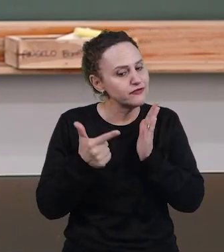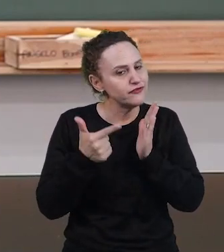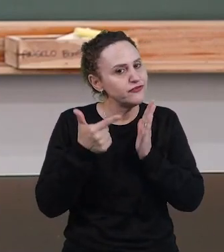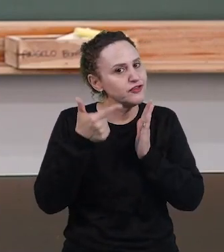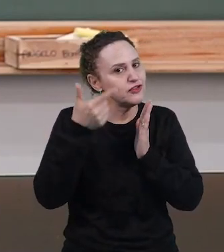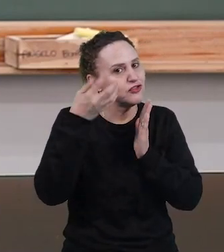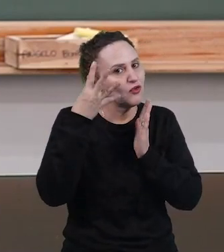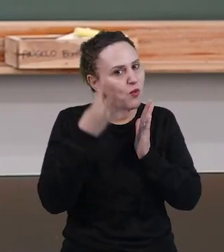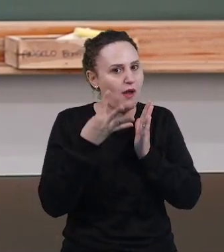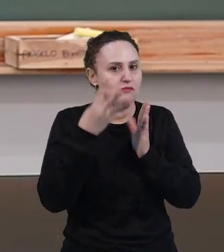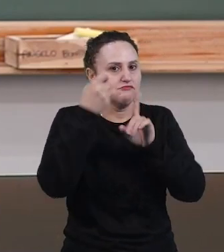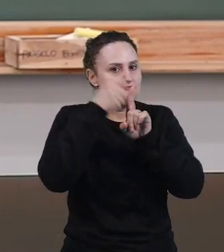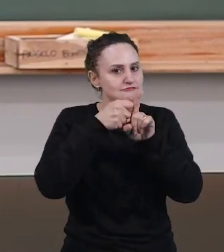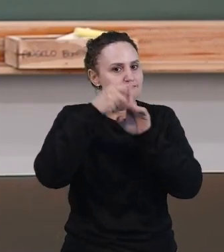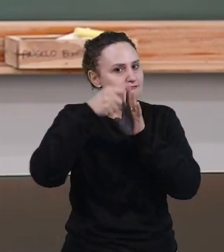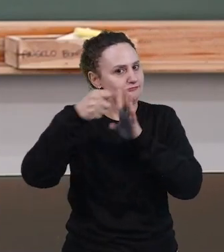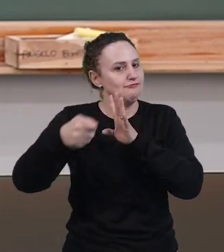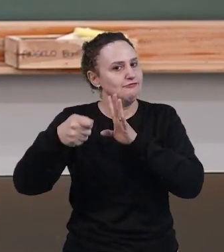gente